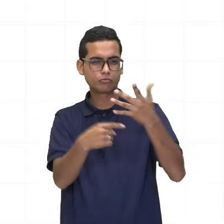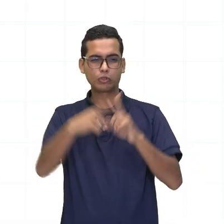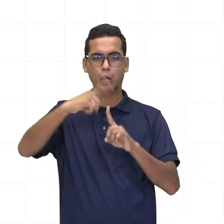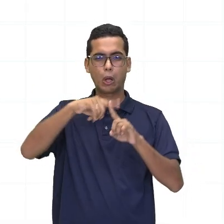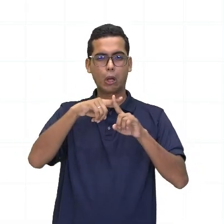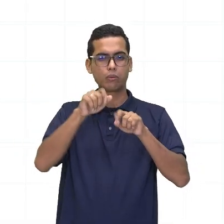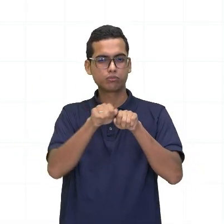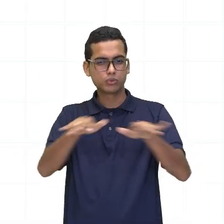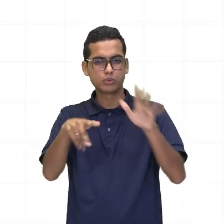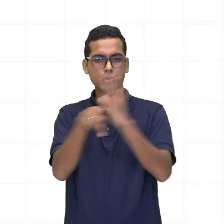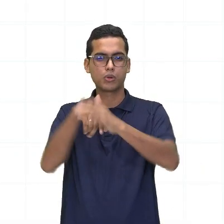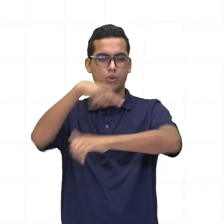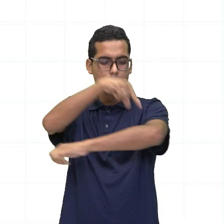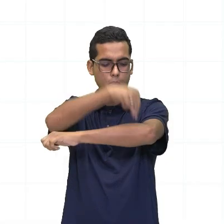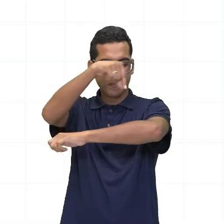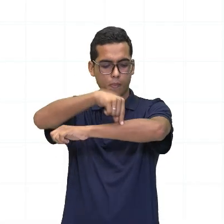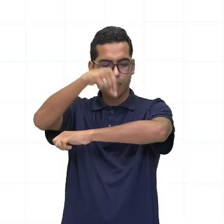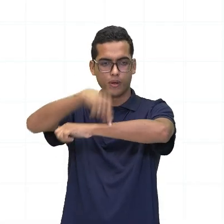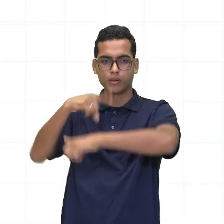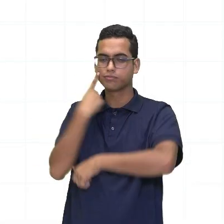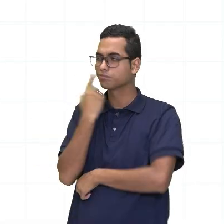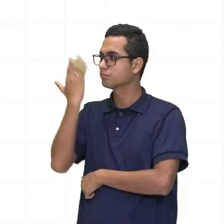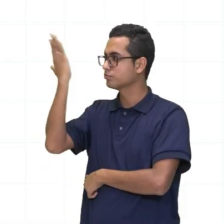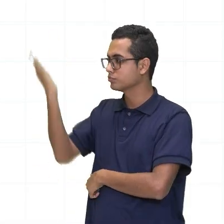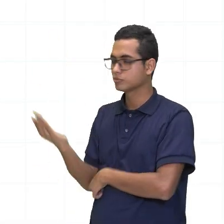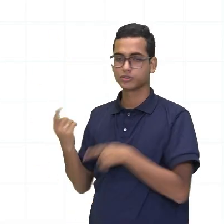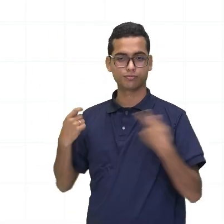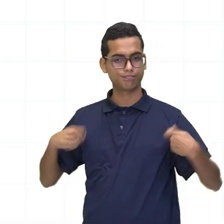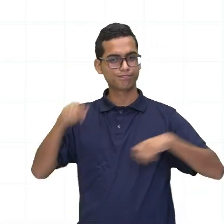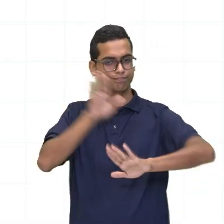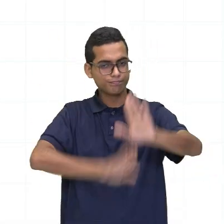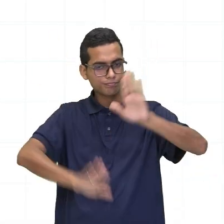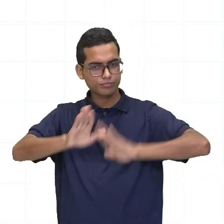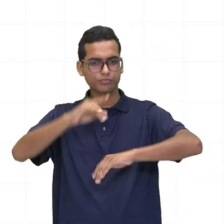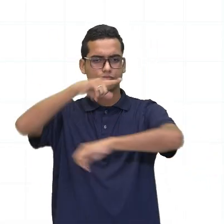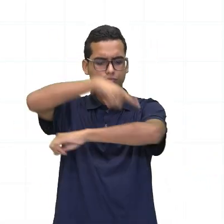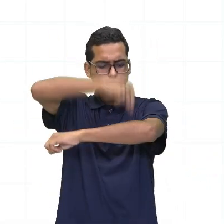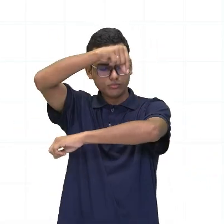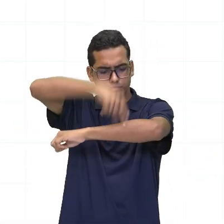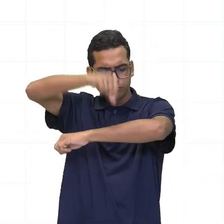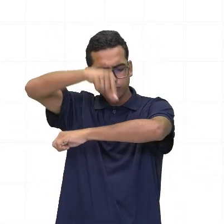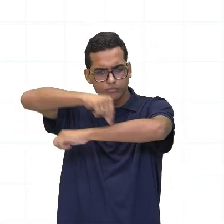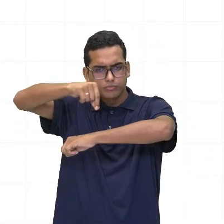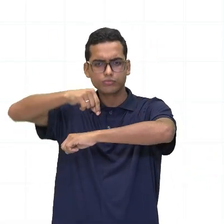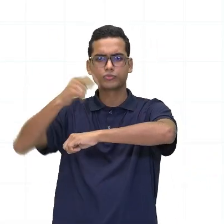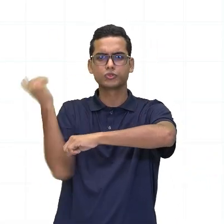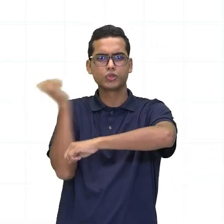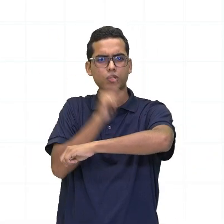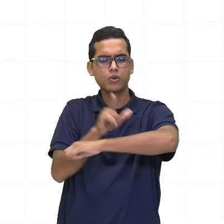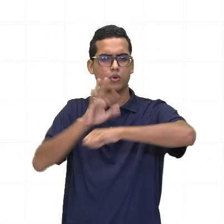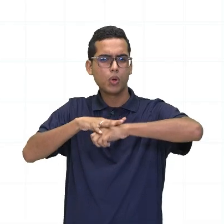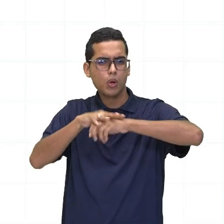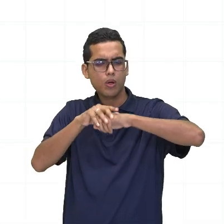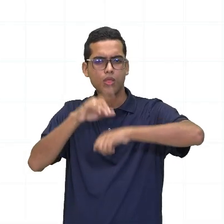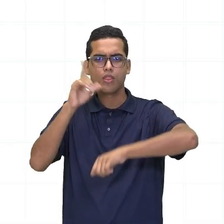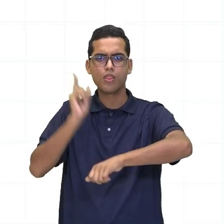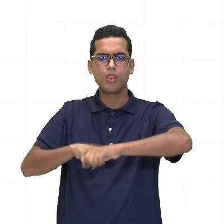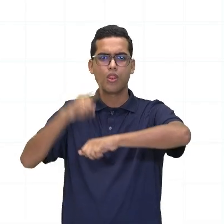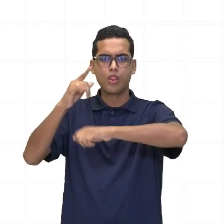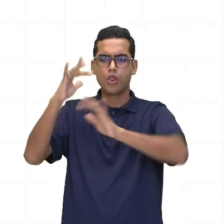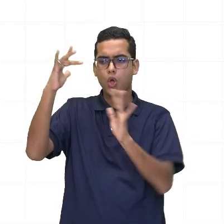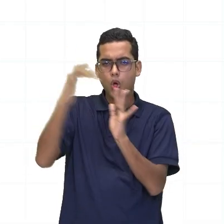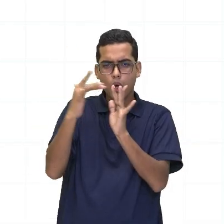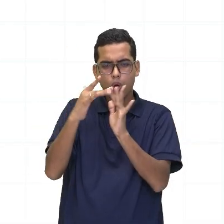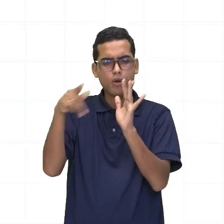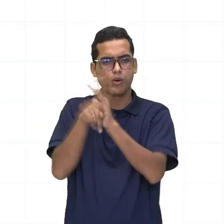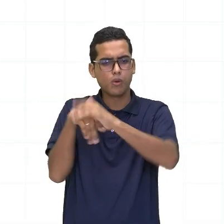têm esses parasitas, né? É preciso ter cuidado. Porque os carrapatos, eles podem transmitir doenças quando eles vêm aí em contato